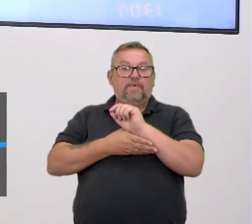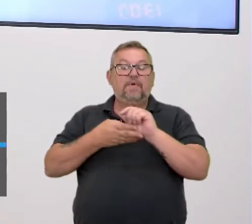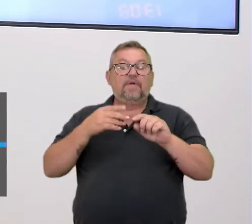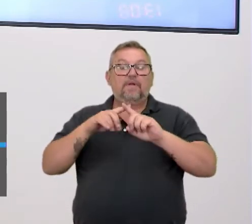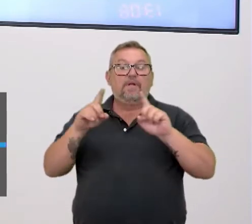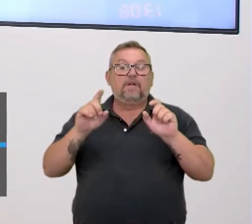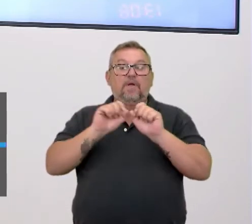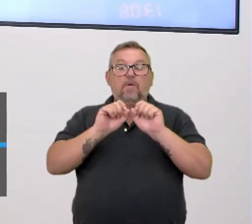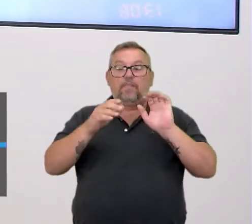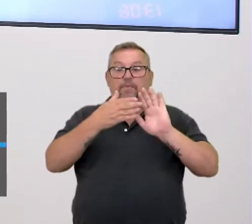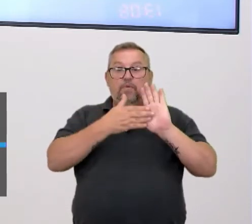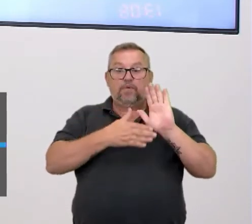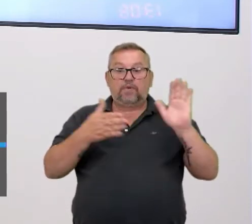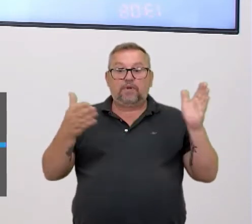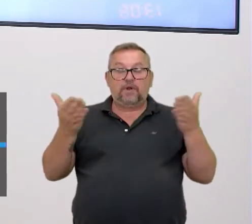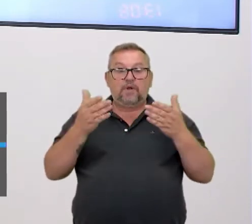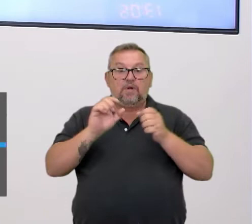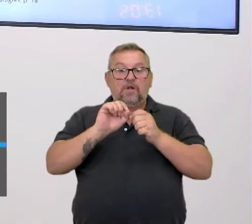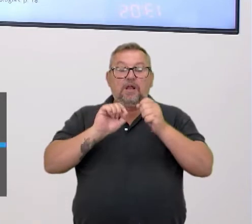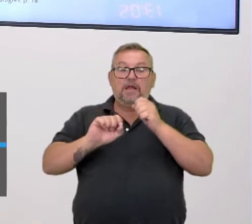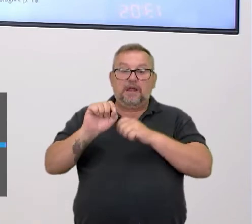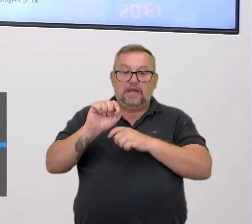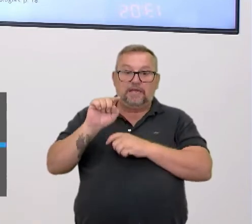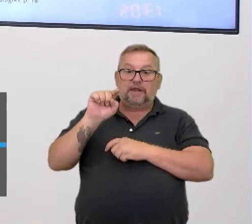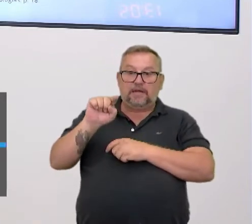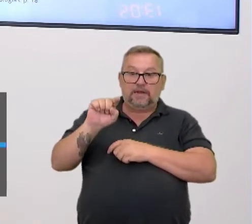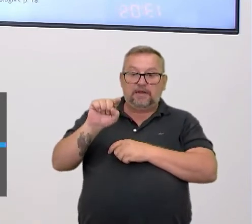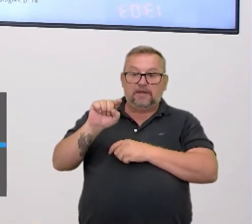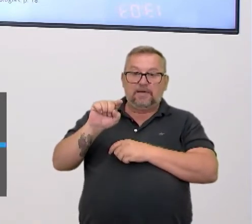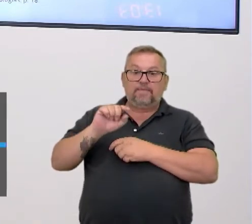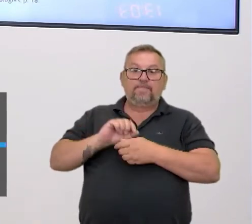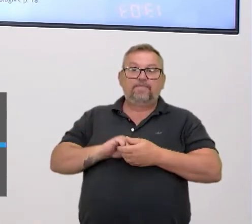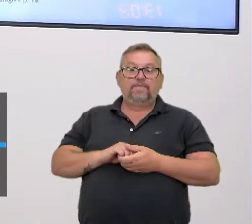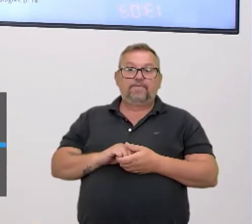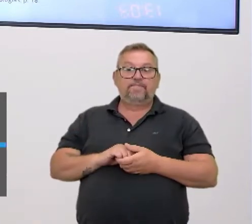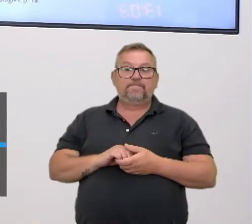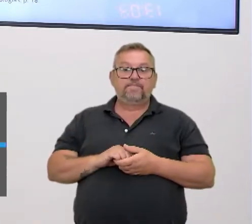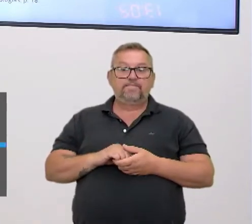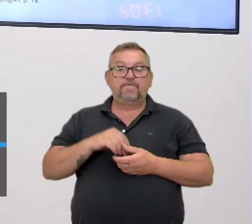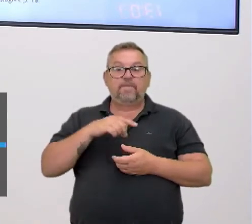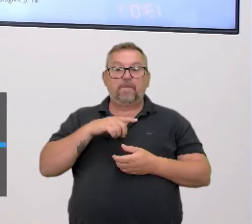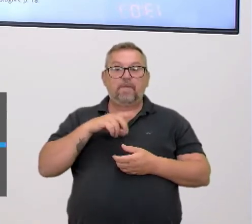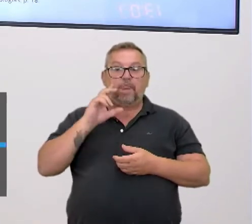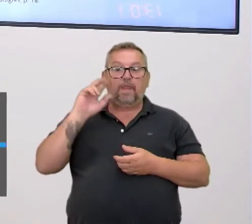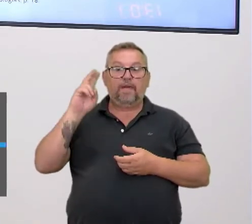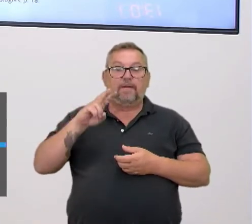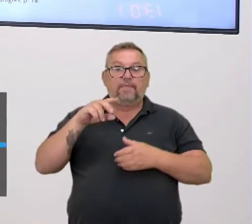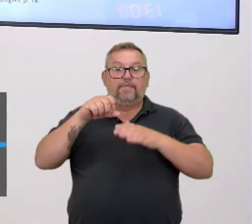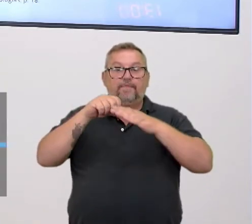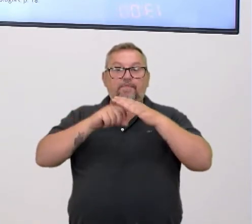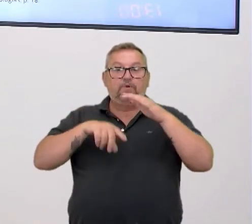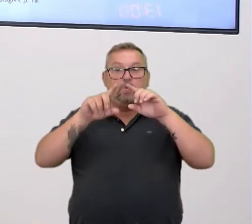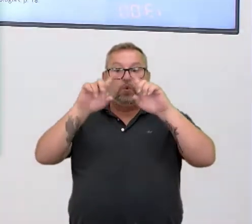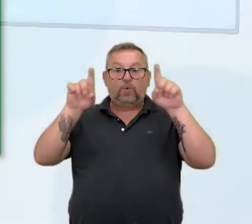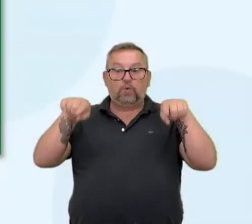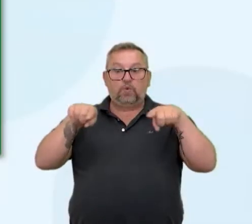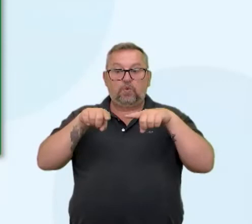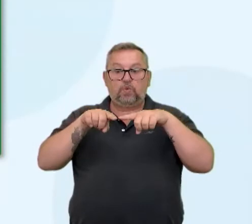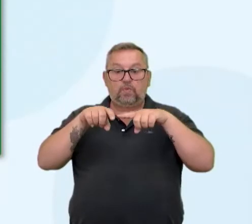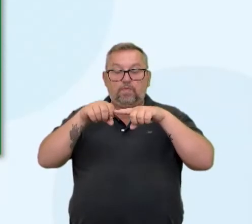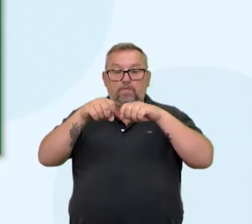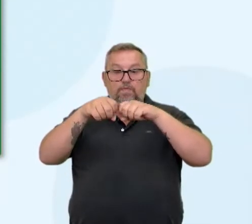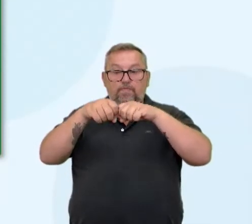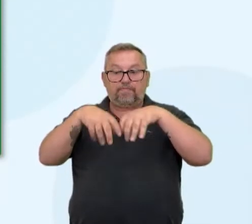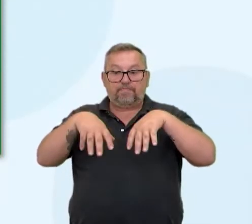gente vai mostrar para vocês agora é exatamente isso, tá? Então, temos aí, ó, um diagrama de fluxo, que é